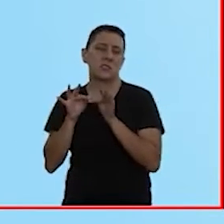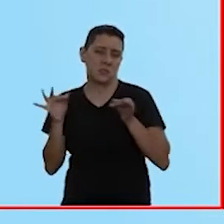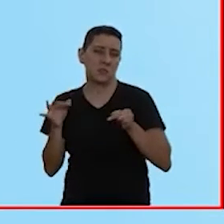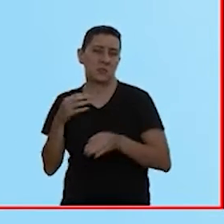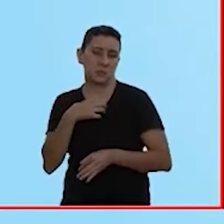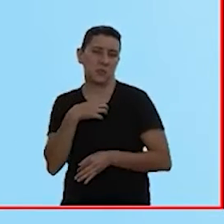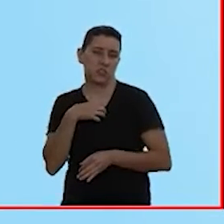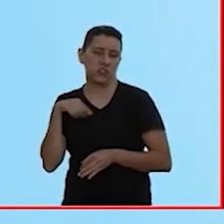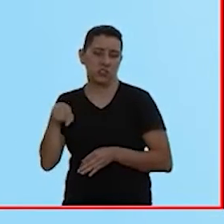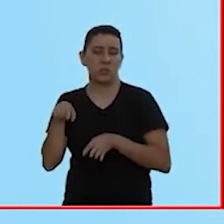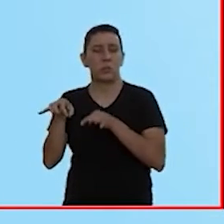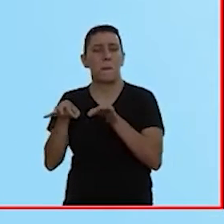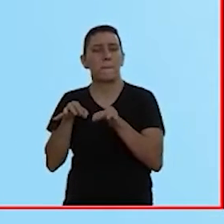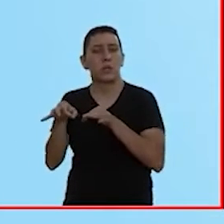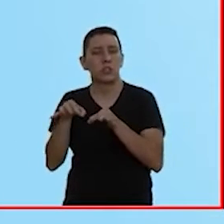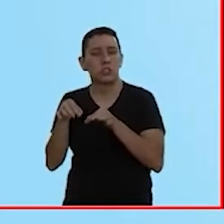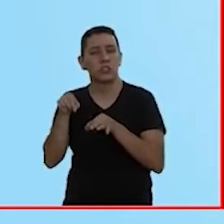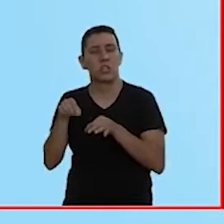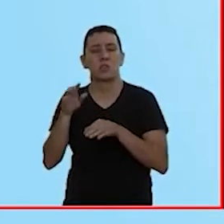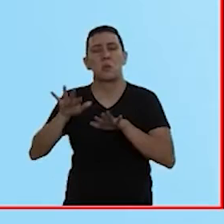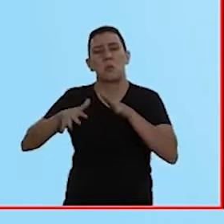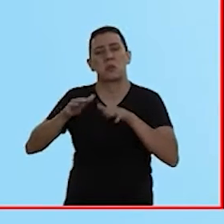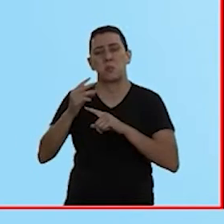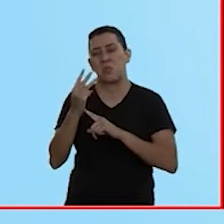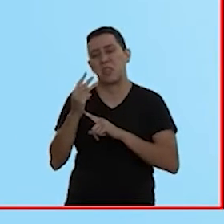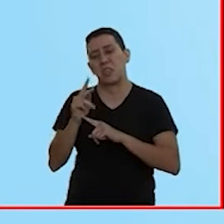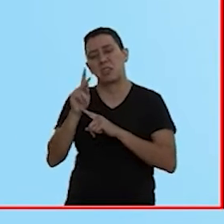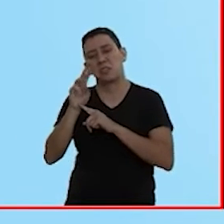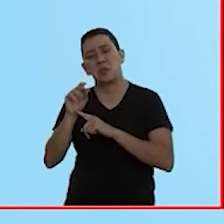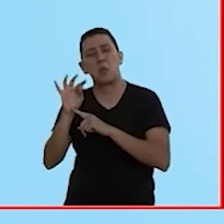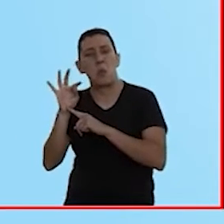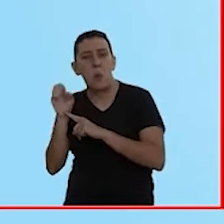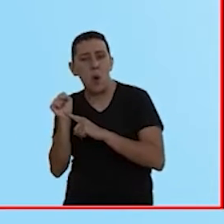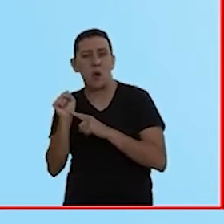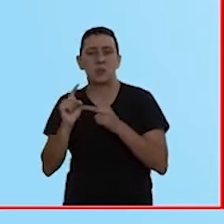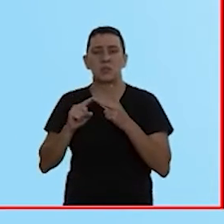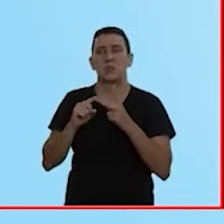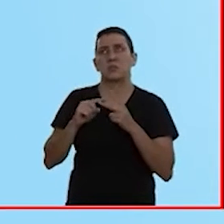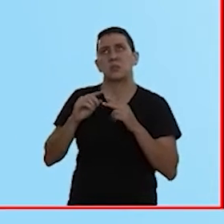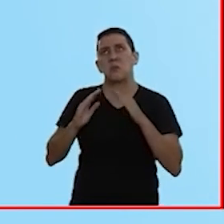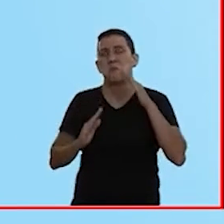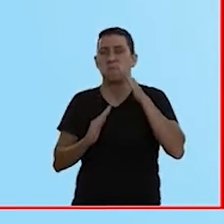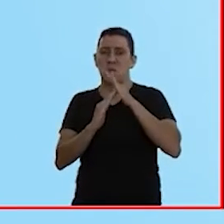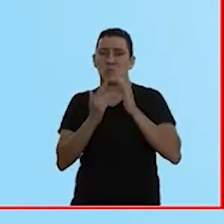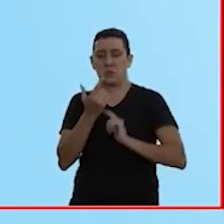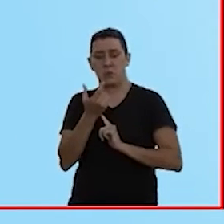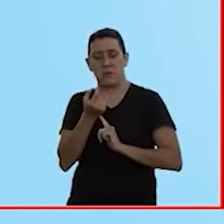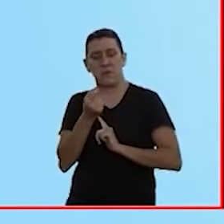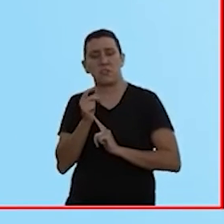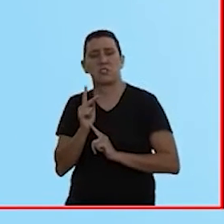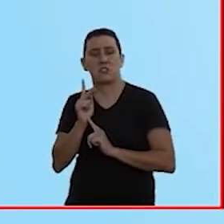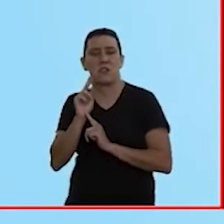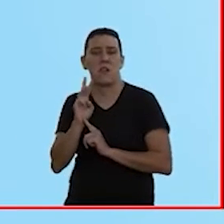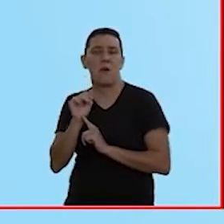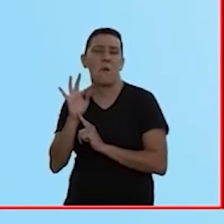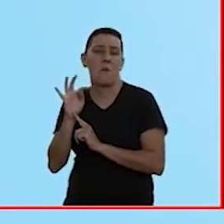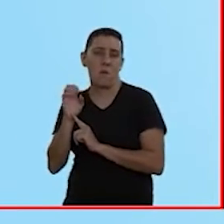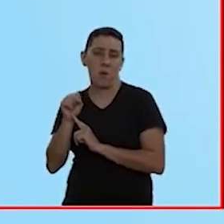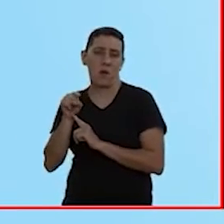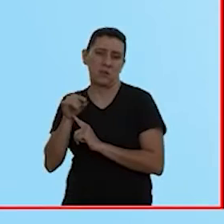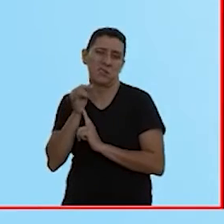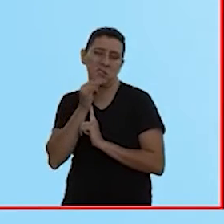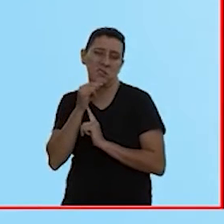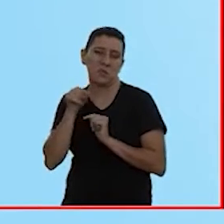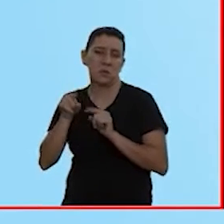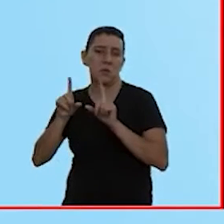de planta e geralmente 3 quilos até 20km ao principal modelo de negócio aqui é o